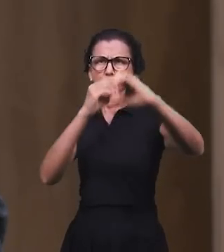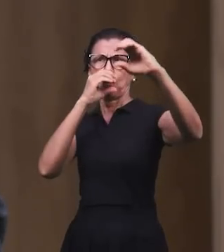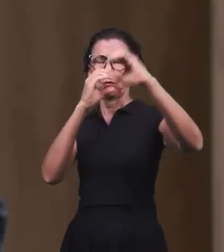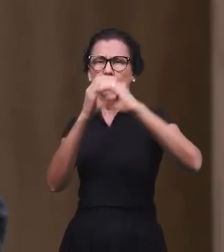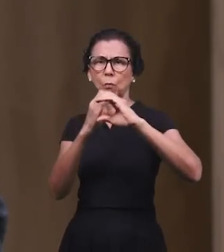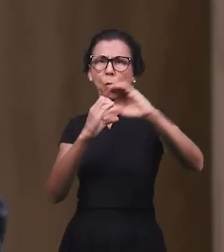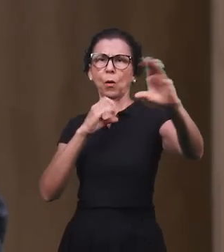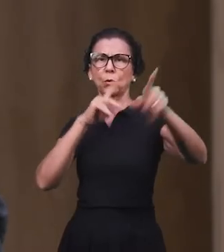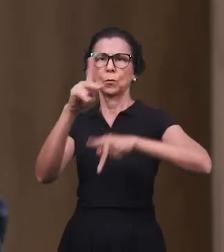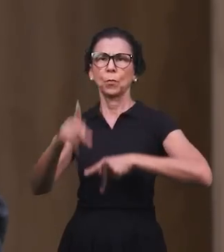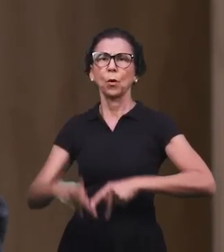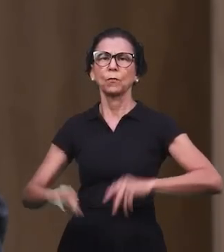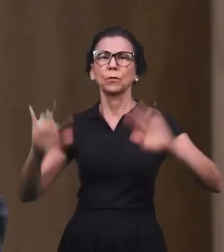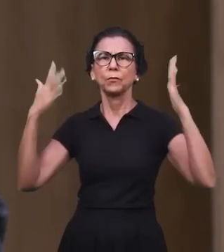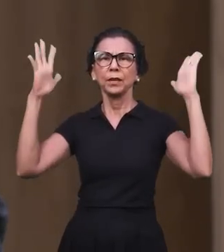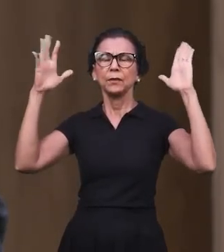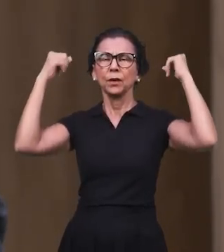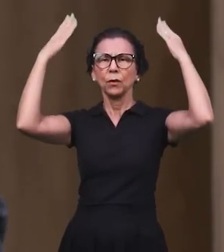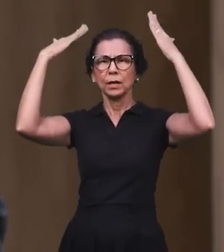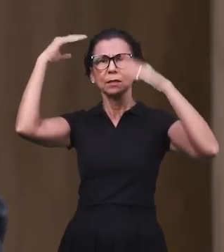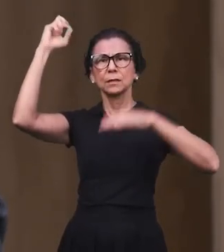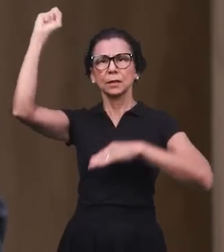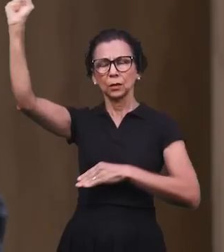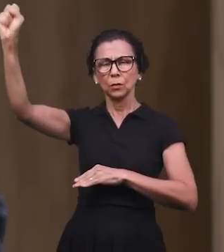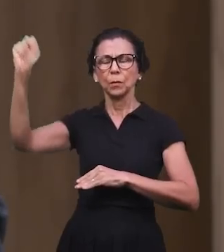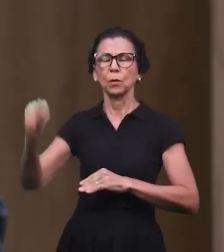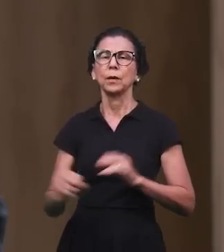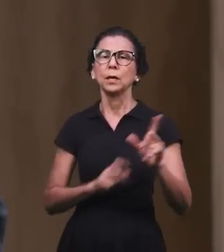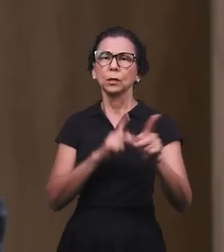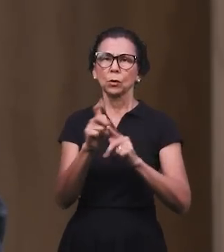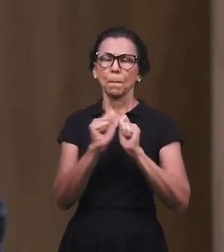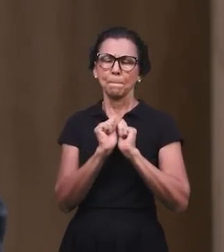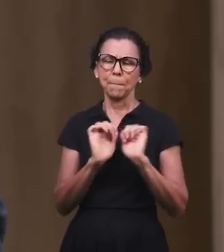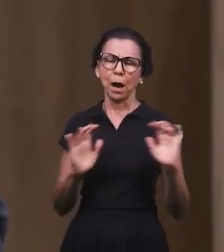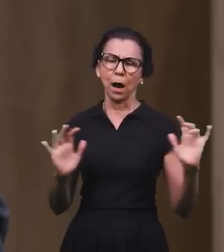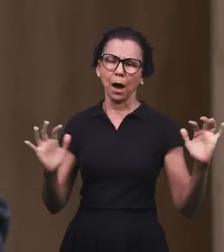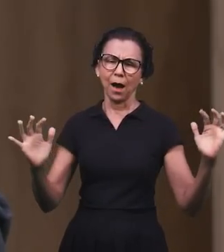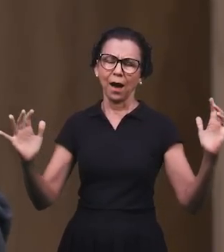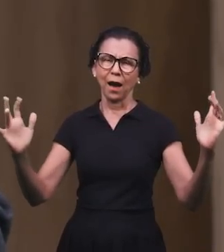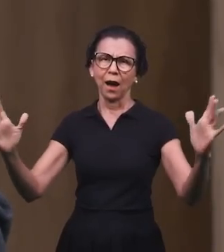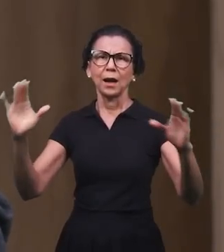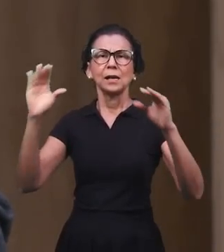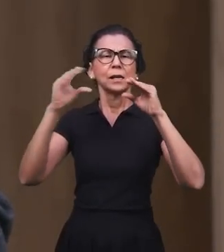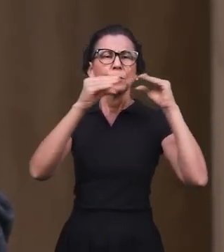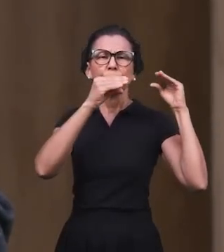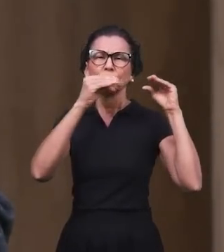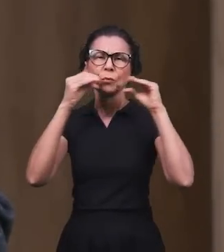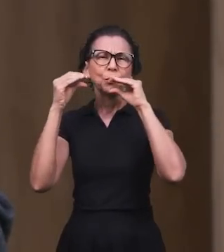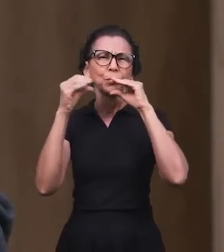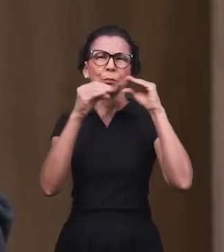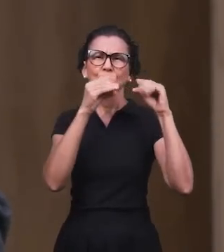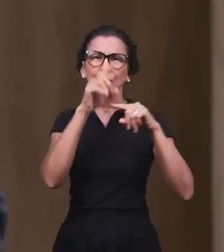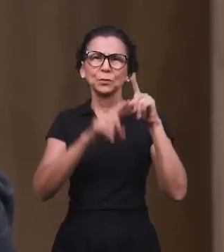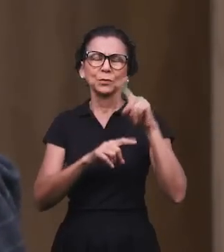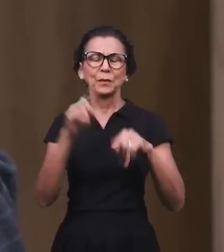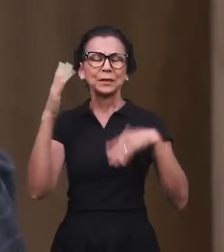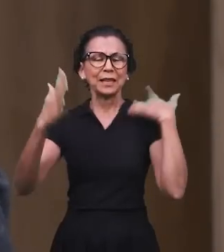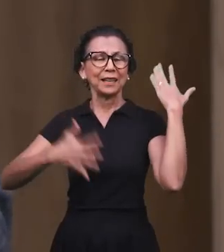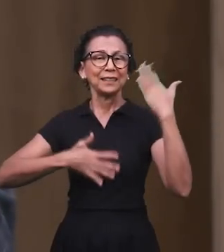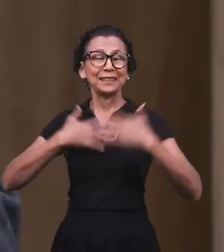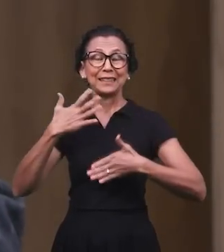o povo tocava gaitas e alegrava-se com grande alegria, de maneira que, com seu clamor, a